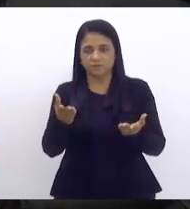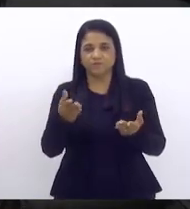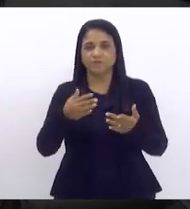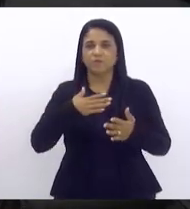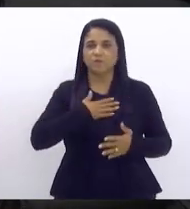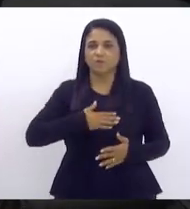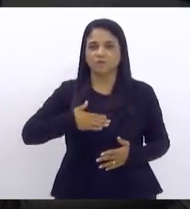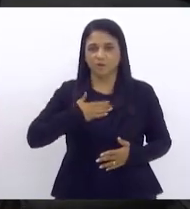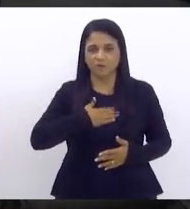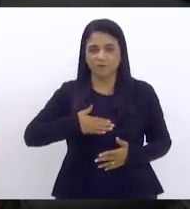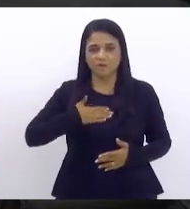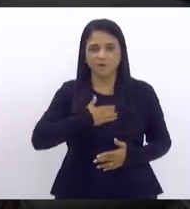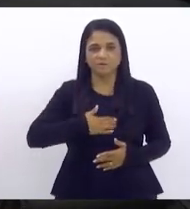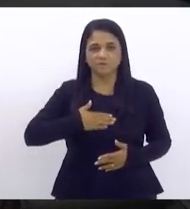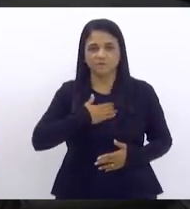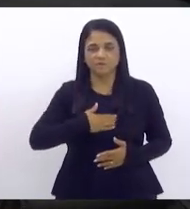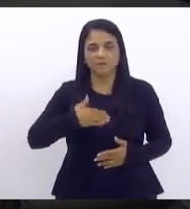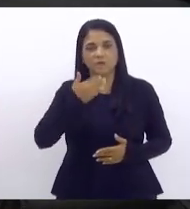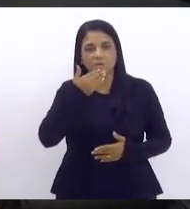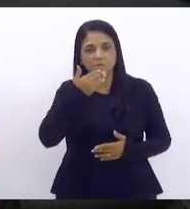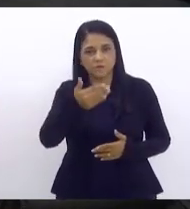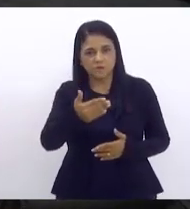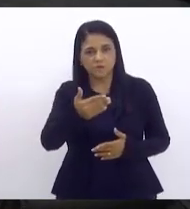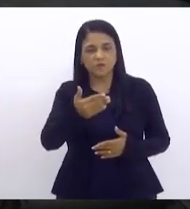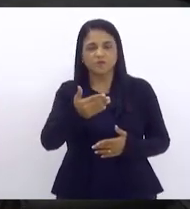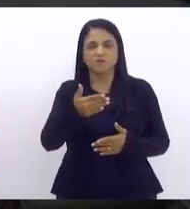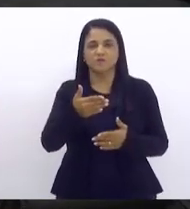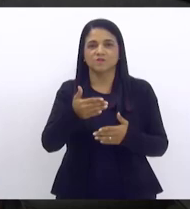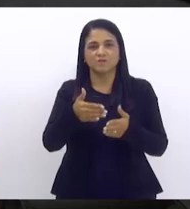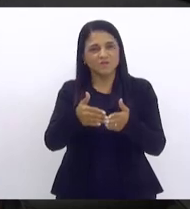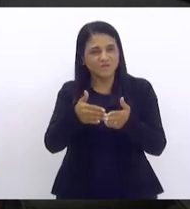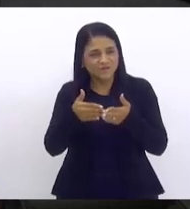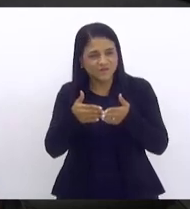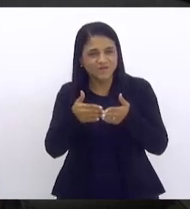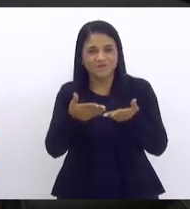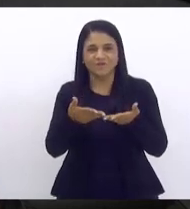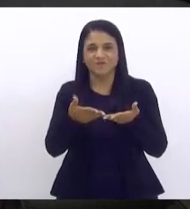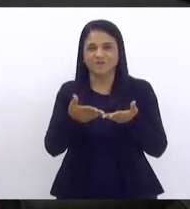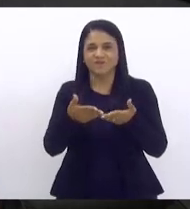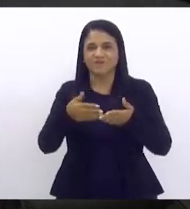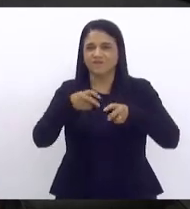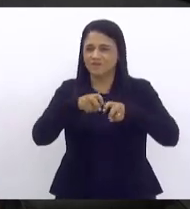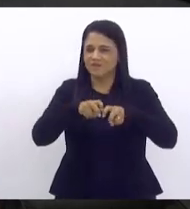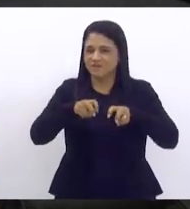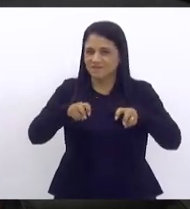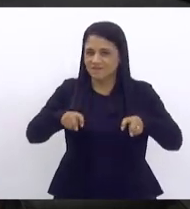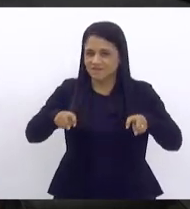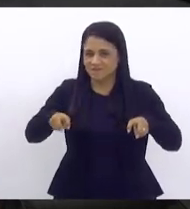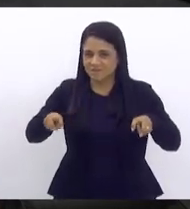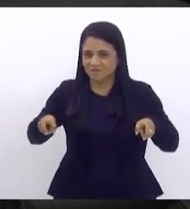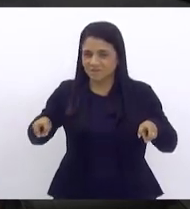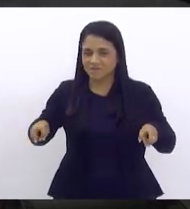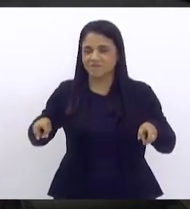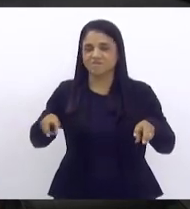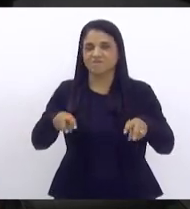Gostaria de pedir a gentileza para que todos possamos tomar os nossos assentos, para